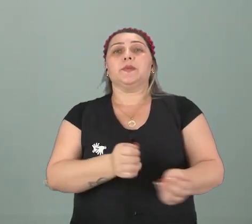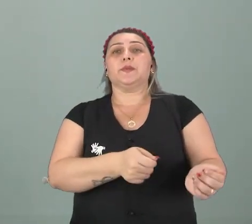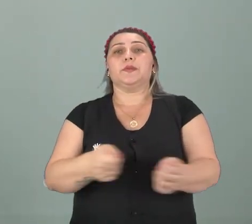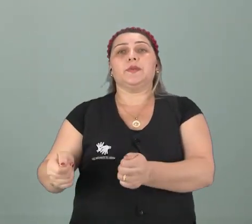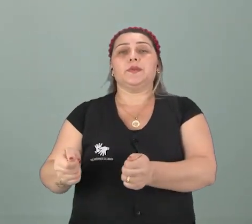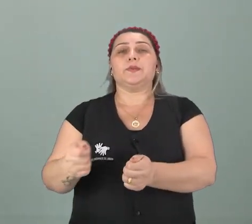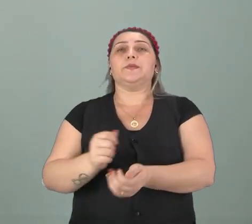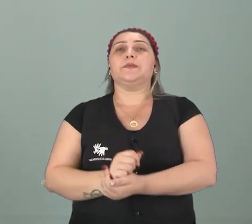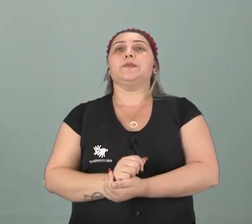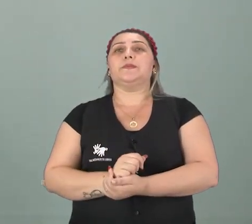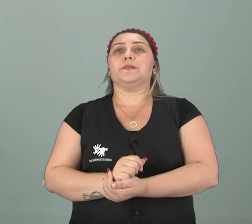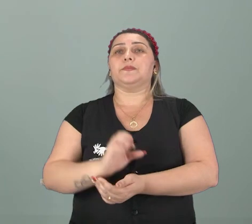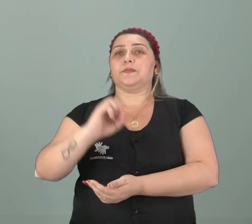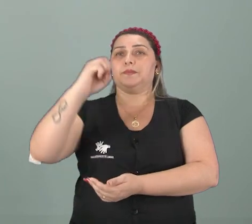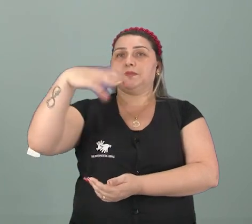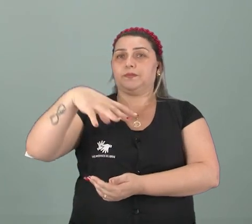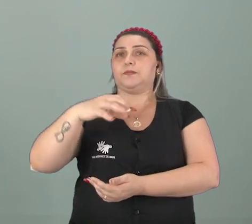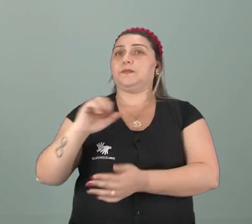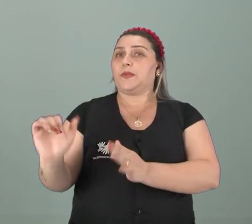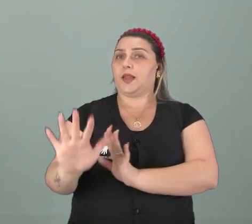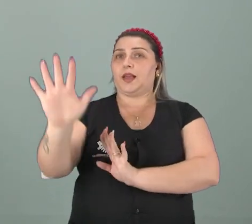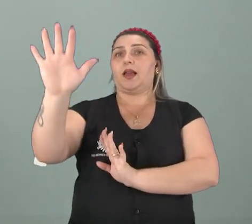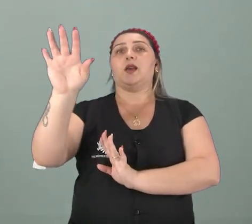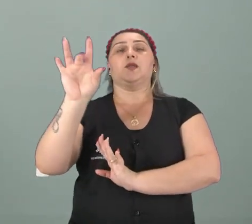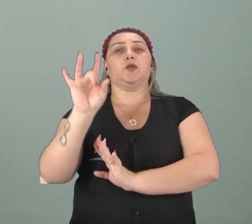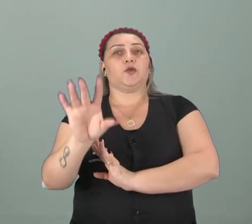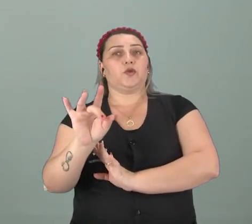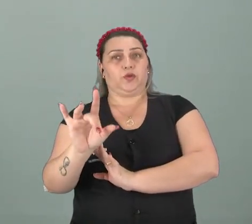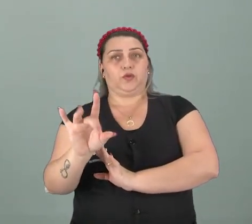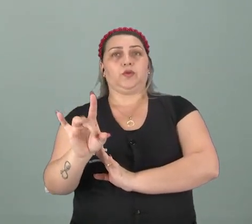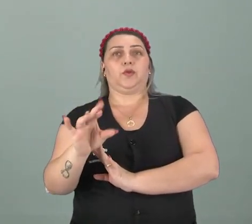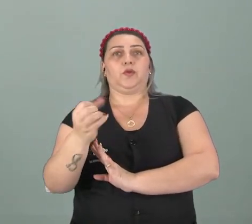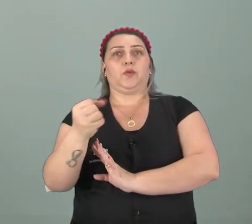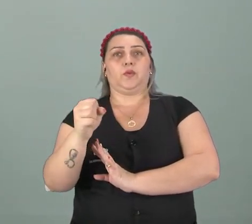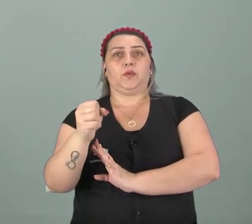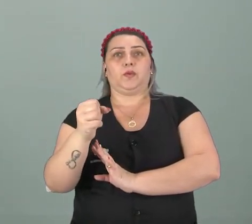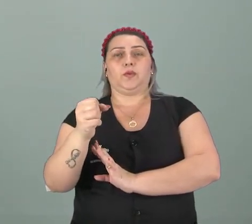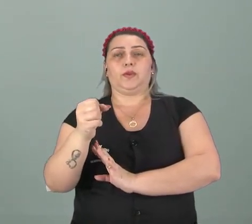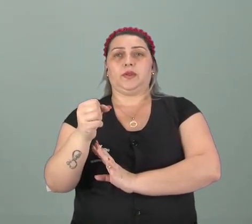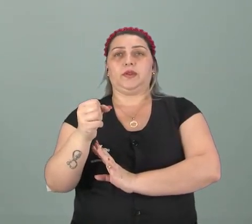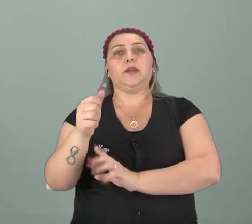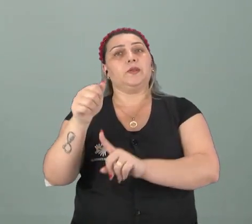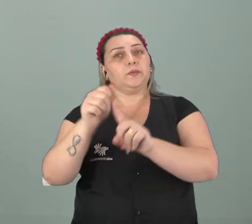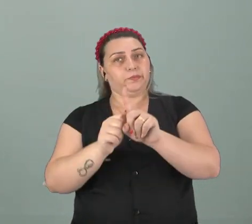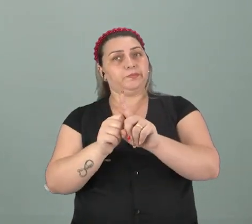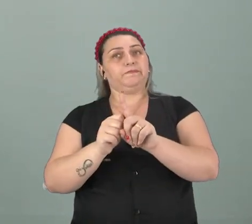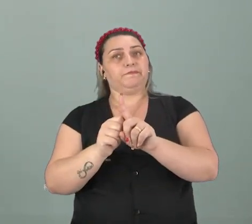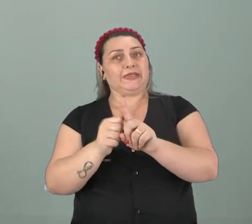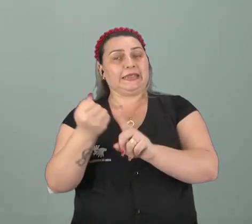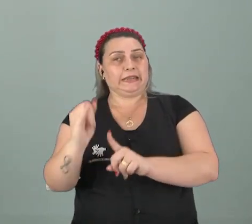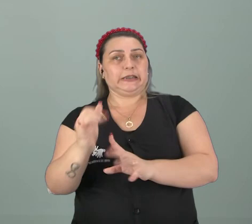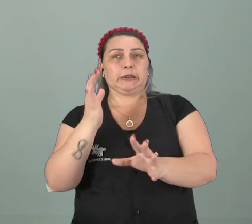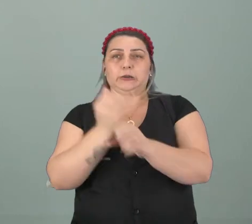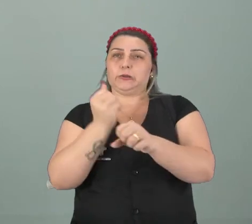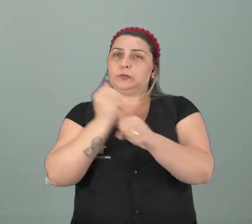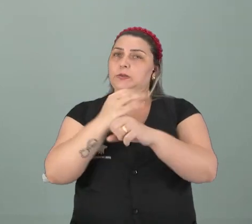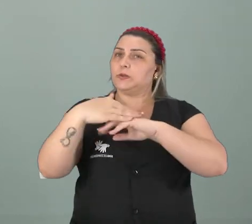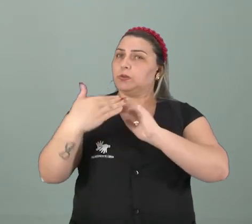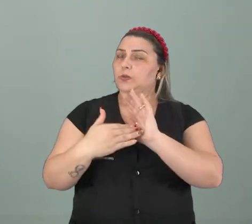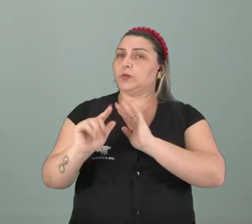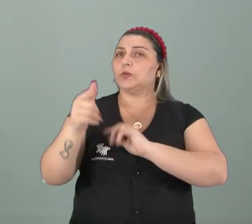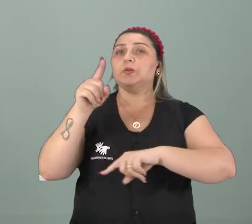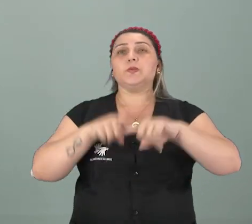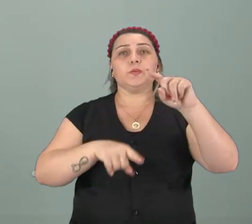conta. Né? É um pouco caro, convenhamos. Né? Só de chuveiro você gastar ali R$ 80 no mês. Né? Se você somar todos os